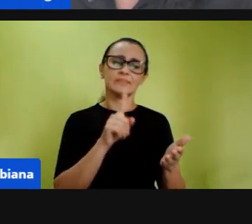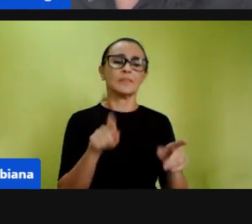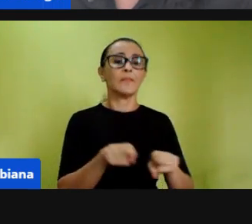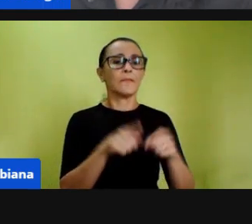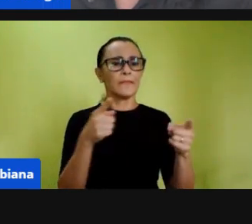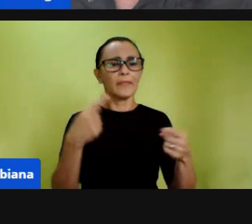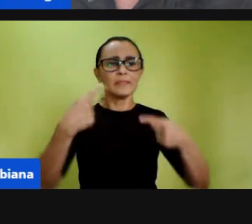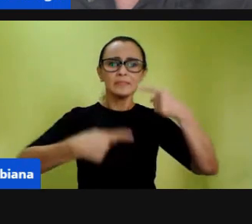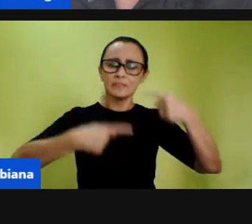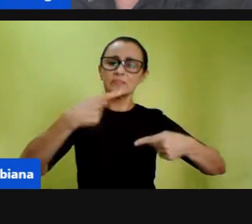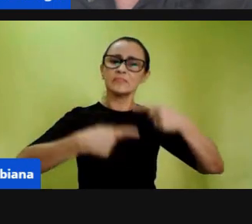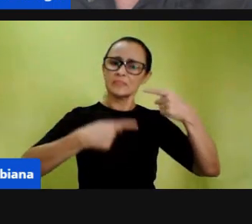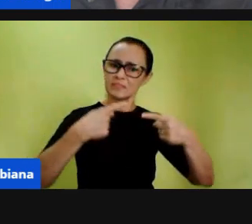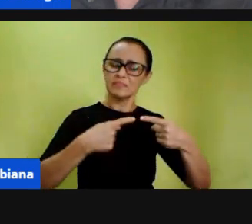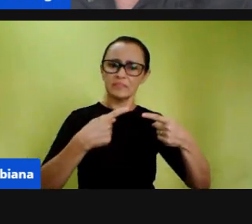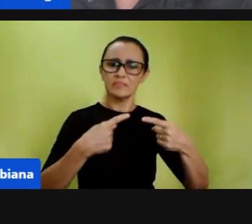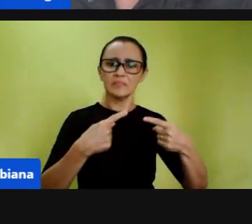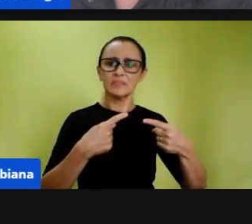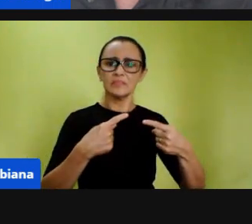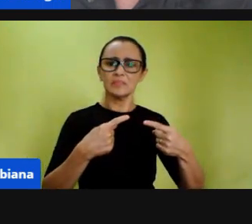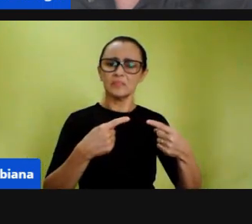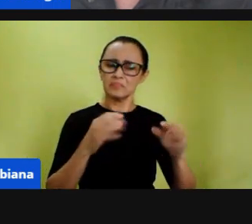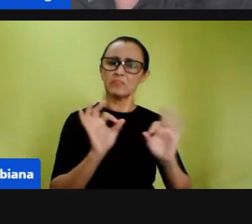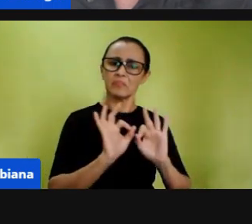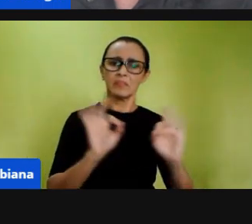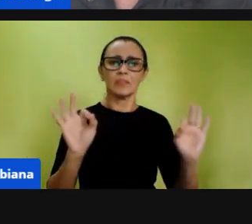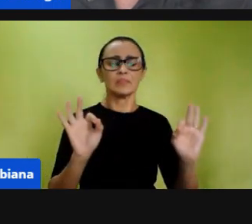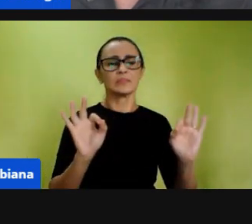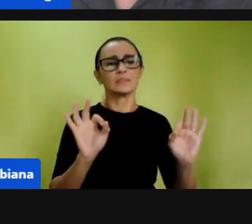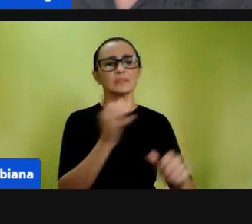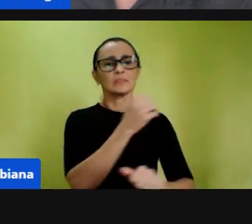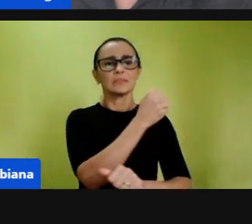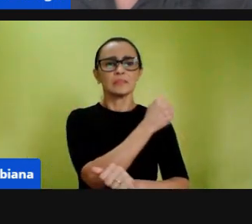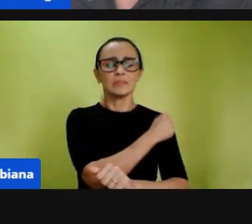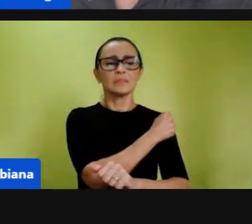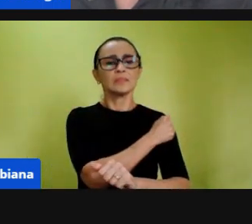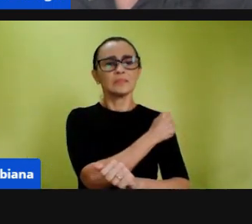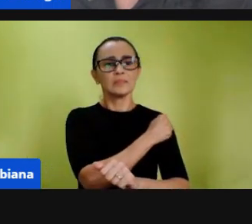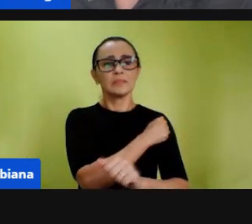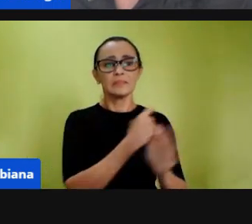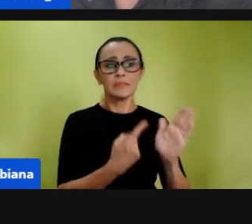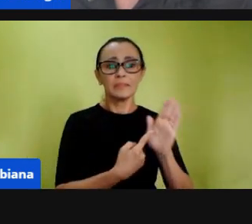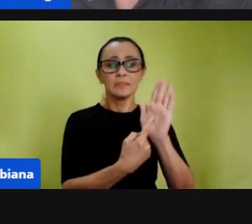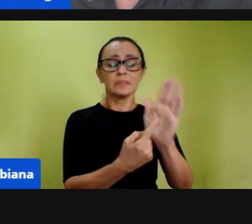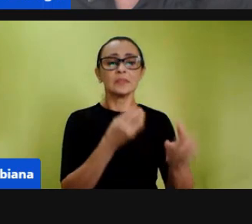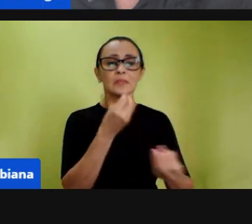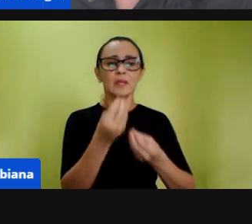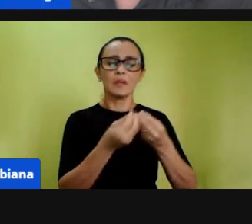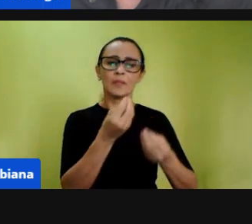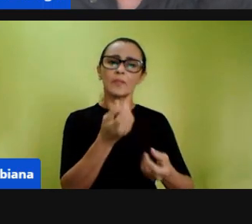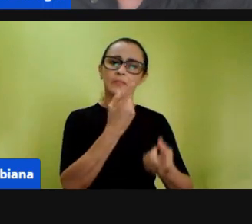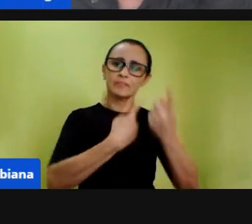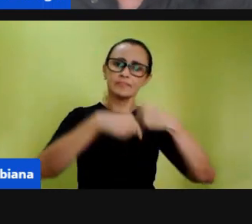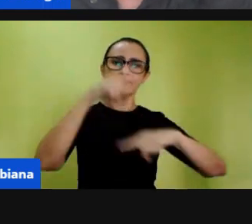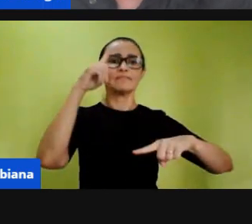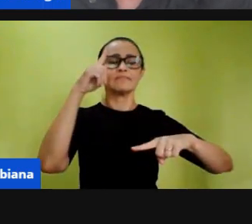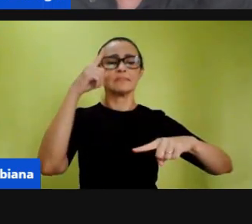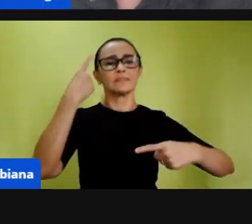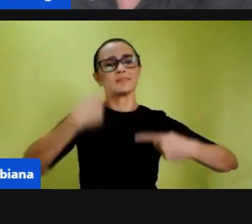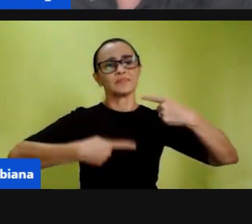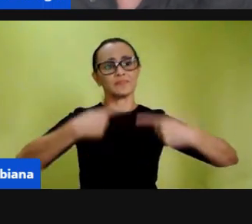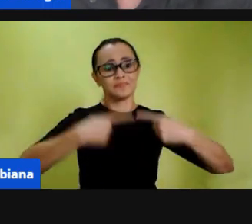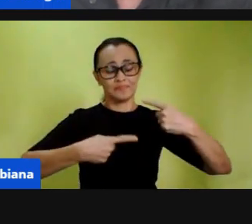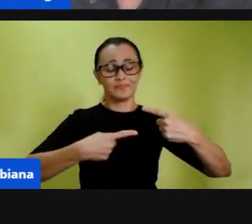eles têm nos mostrado o quanto eles superam esses desafios, né? As aulas no Google Meet,